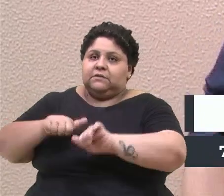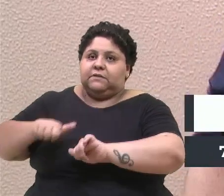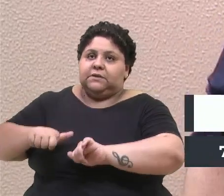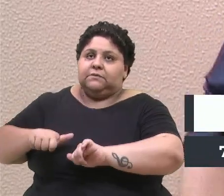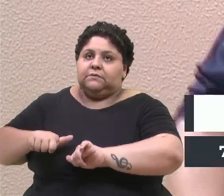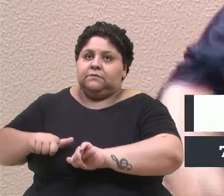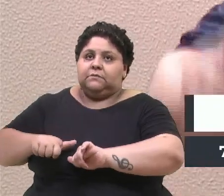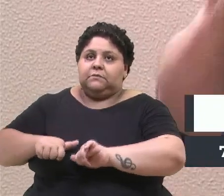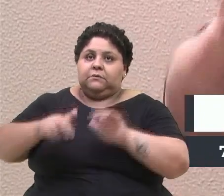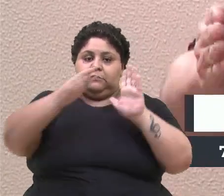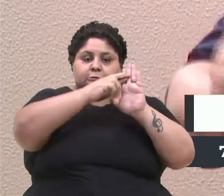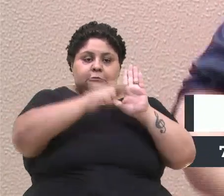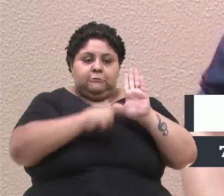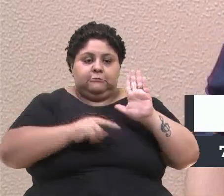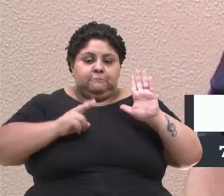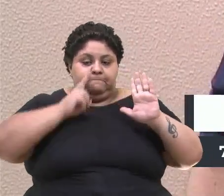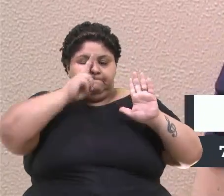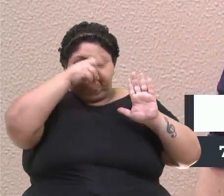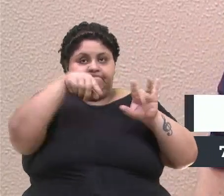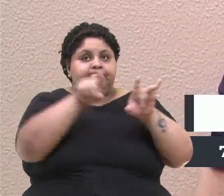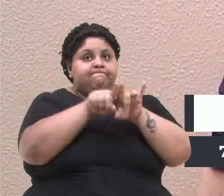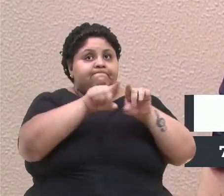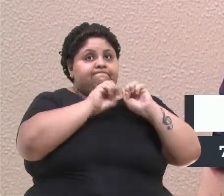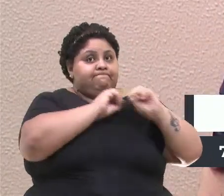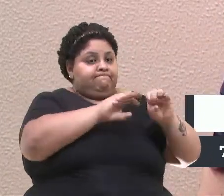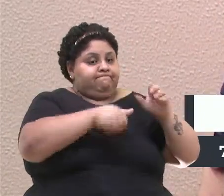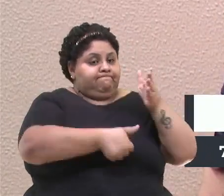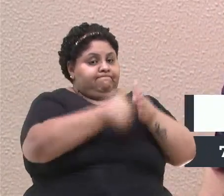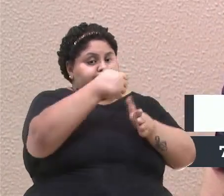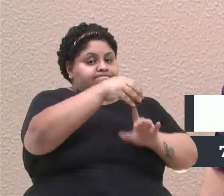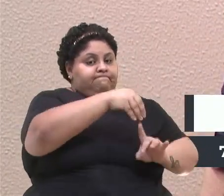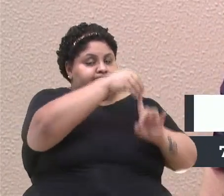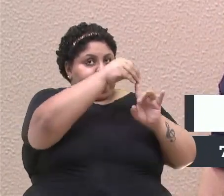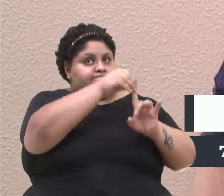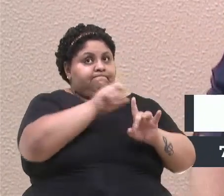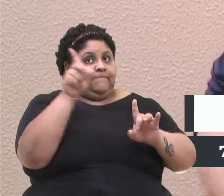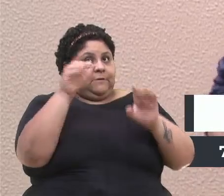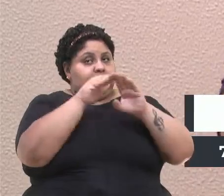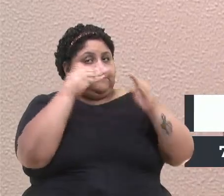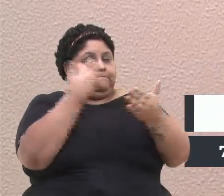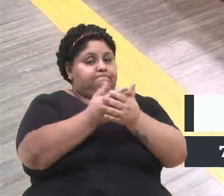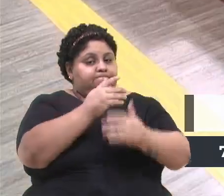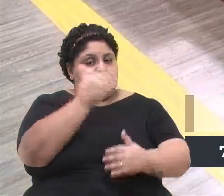firme e tem que ter uma educação melhor, principalmente lá na escola. Obrigado, senhor presidente.